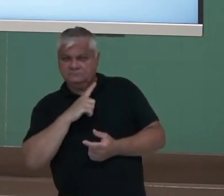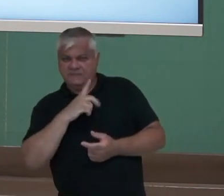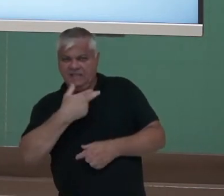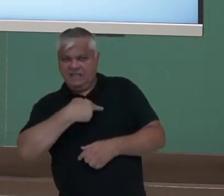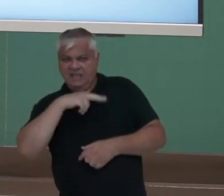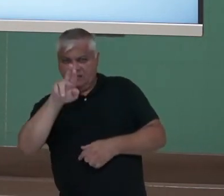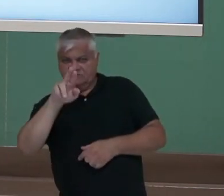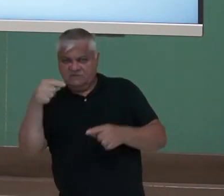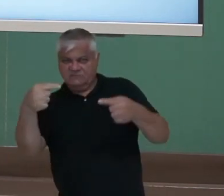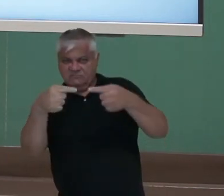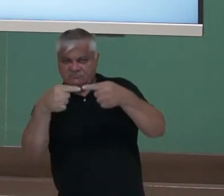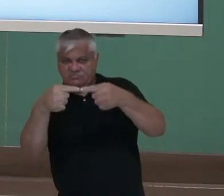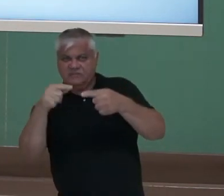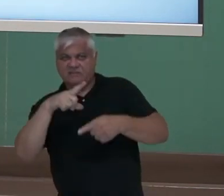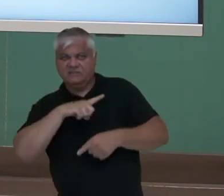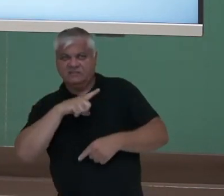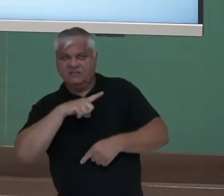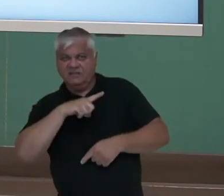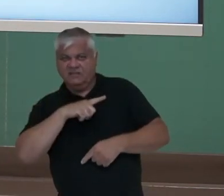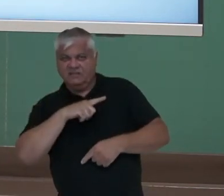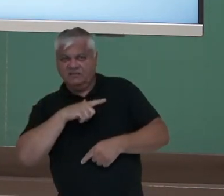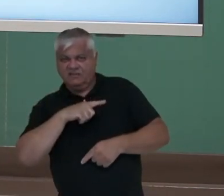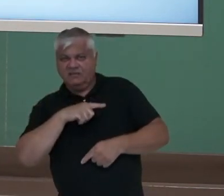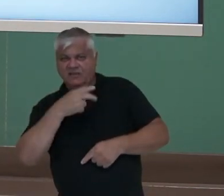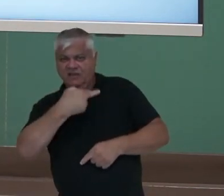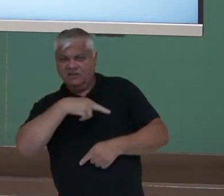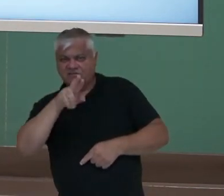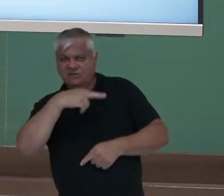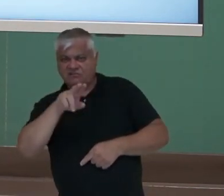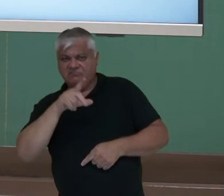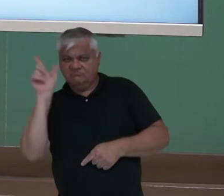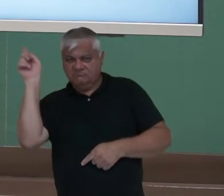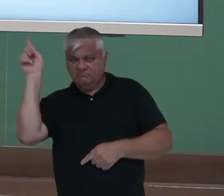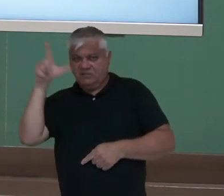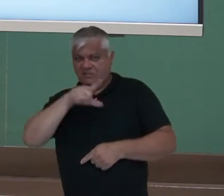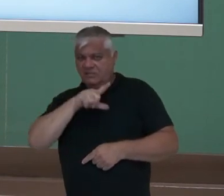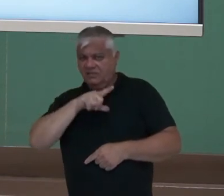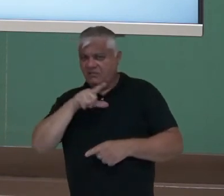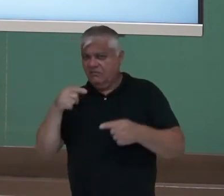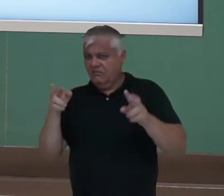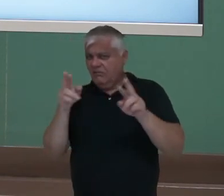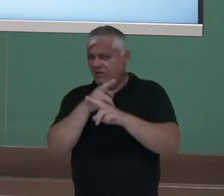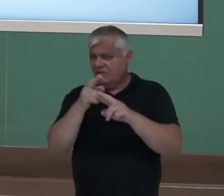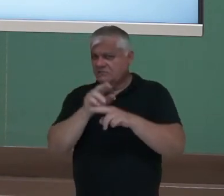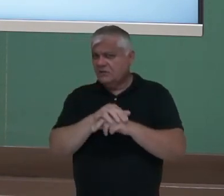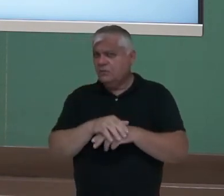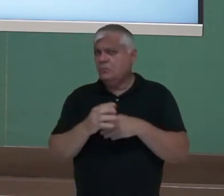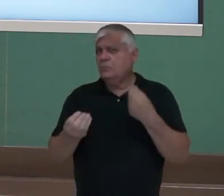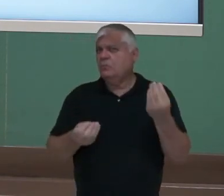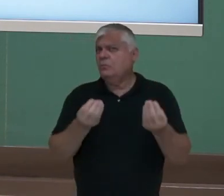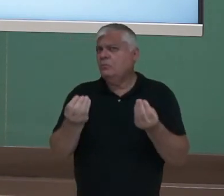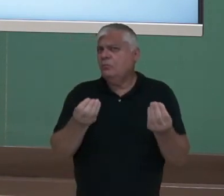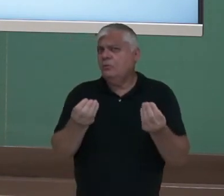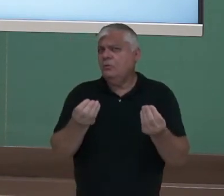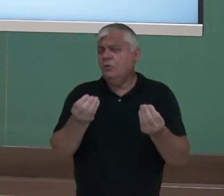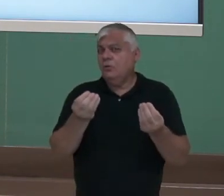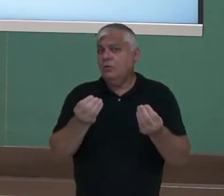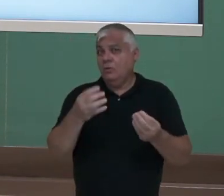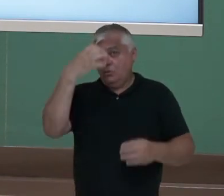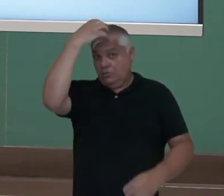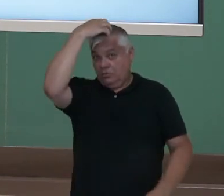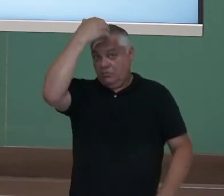religiosa? Faltou um H aqui nesse A, né? Há alguma representação religiosa? Qual a relação do imperador